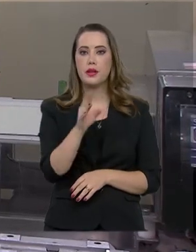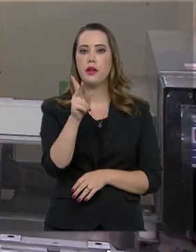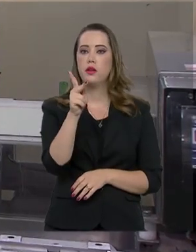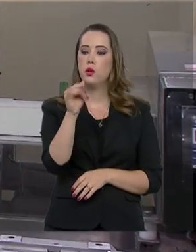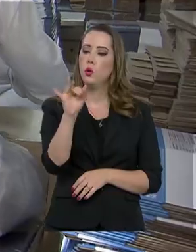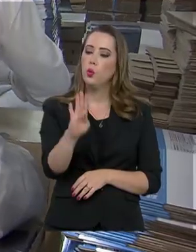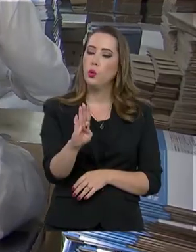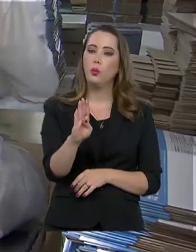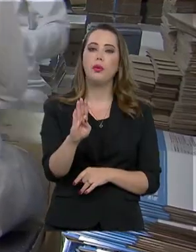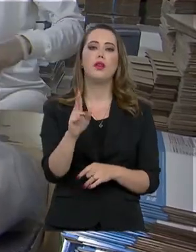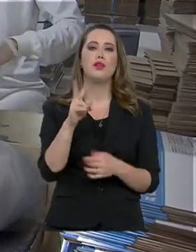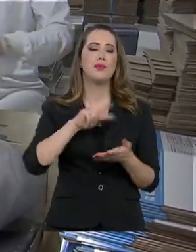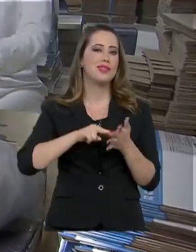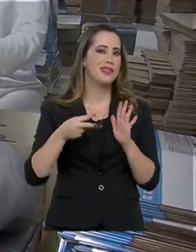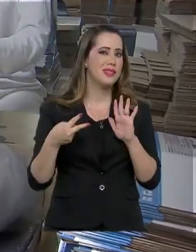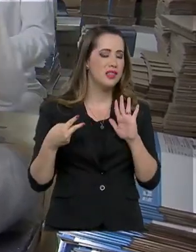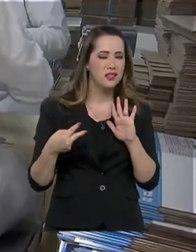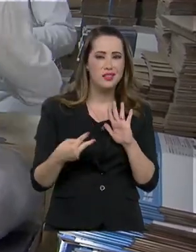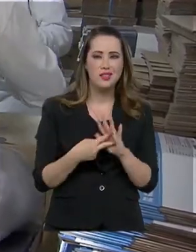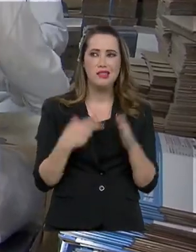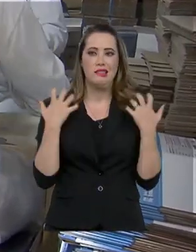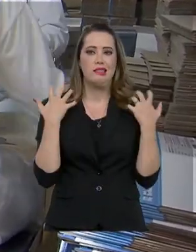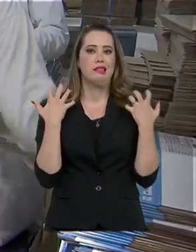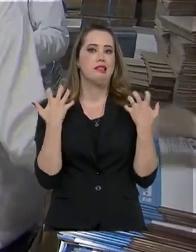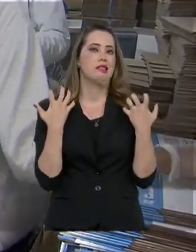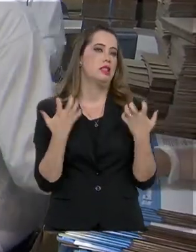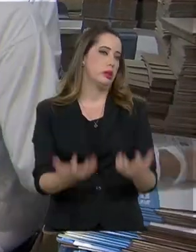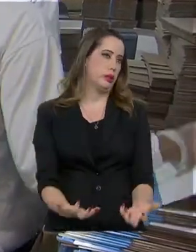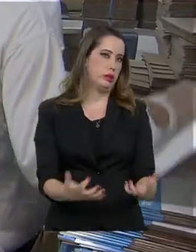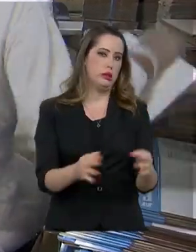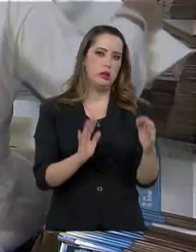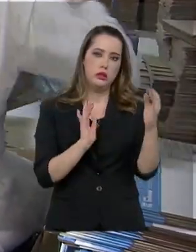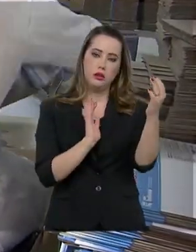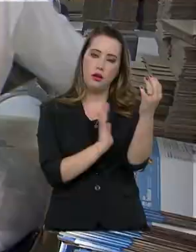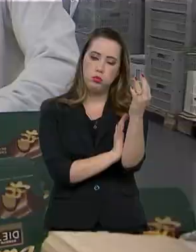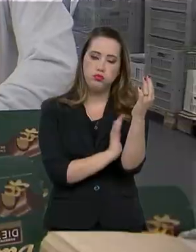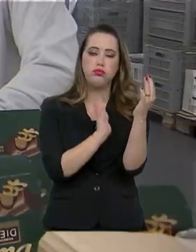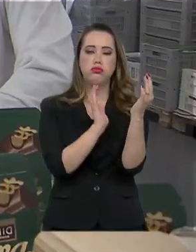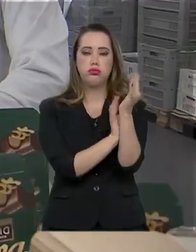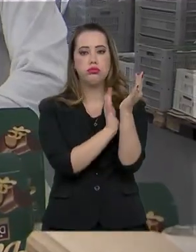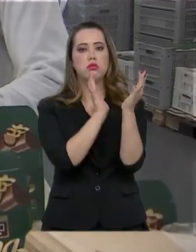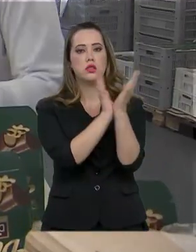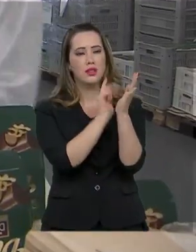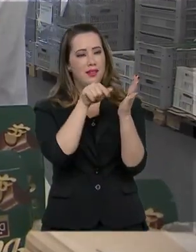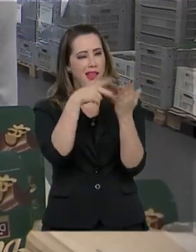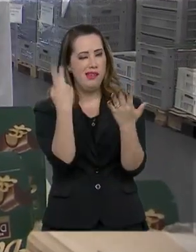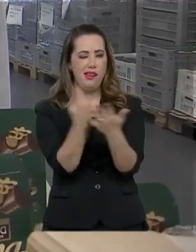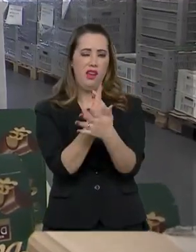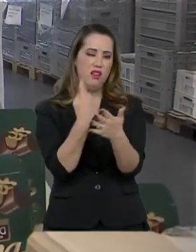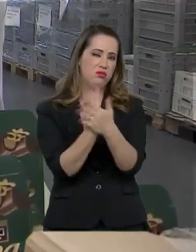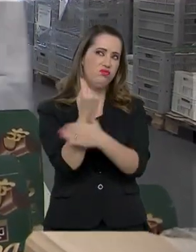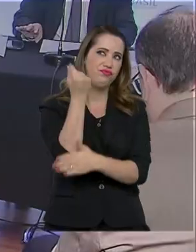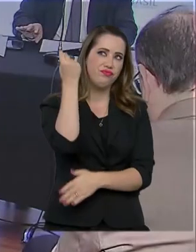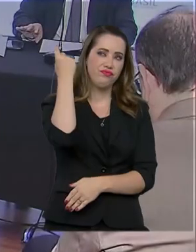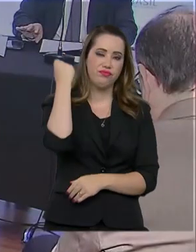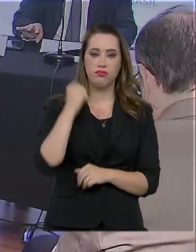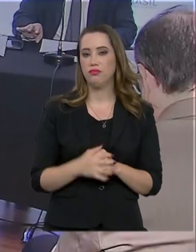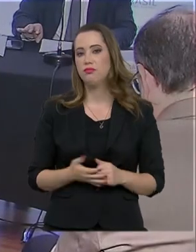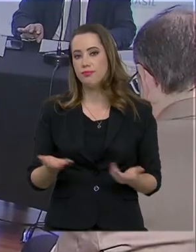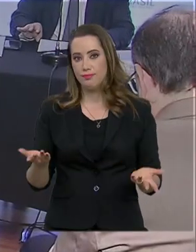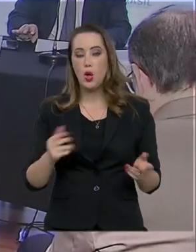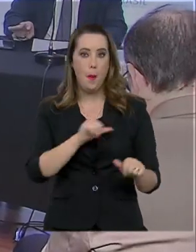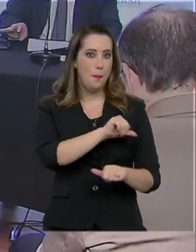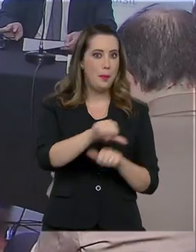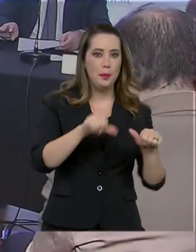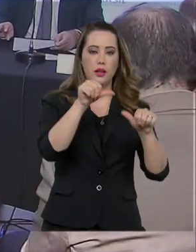representa o peso da nossa burocracia o peso de vários erros que foram cometidos no passado para mudar